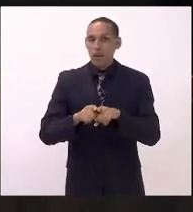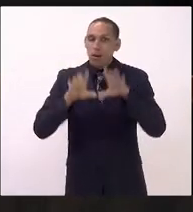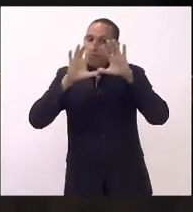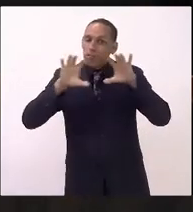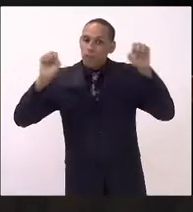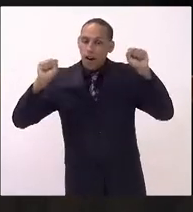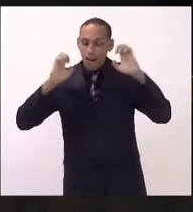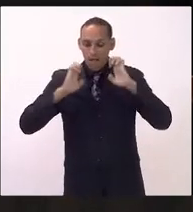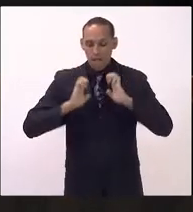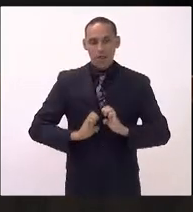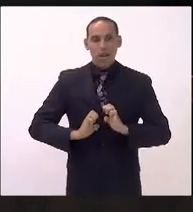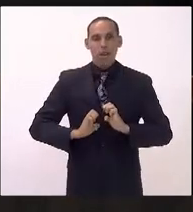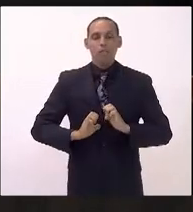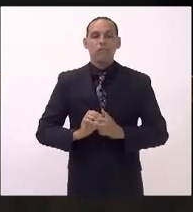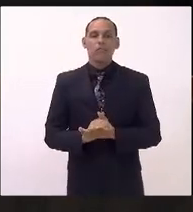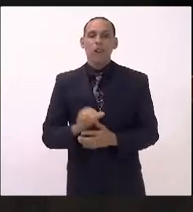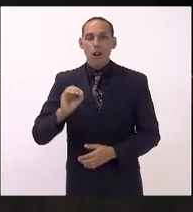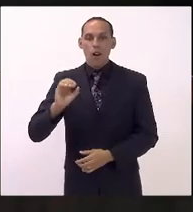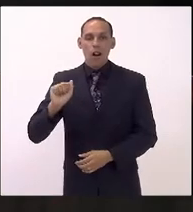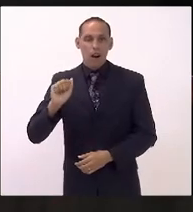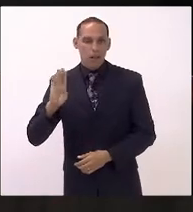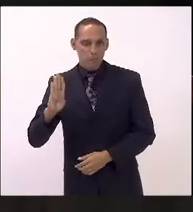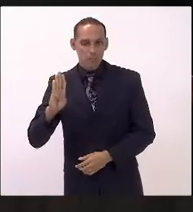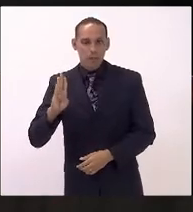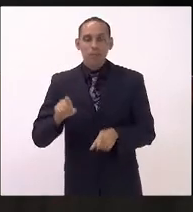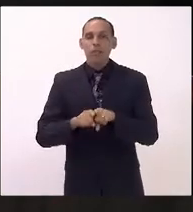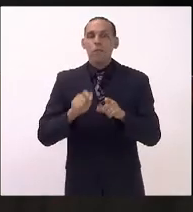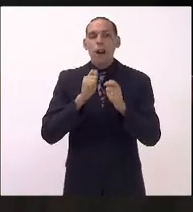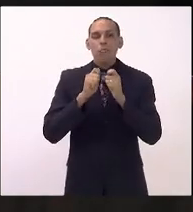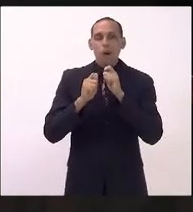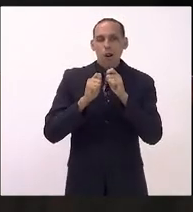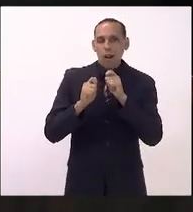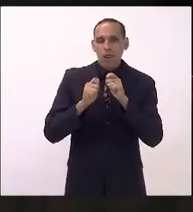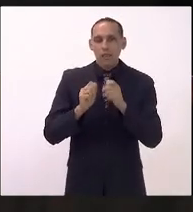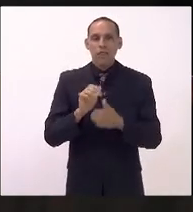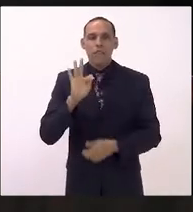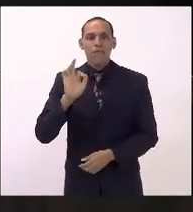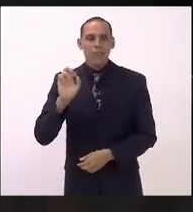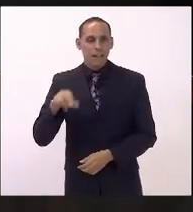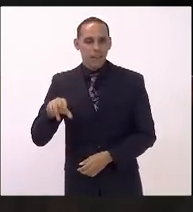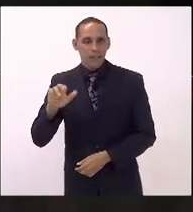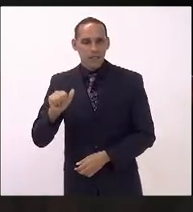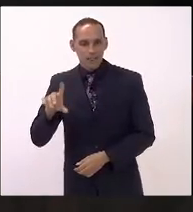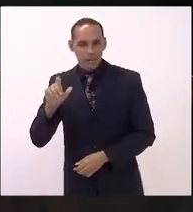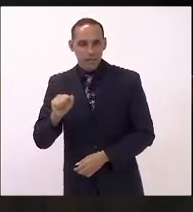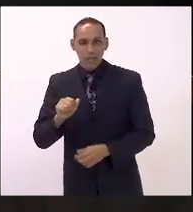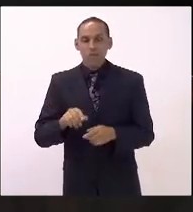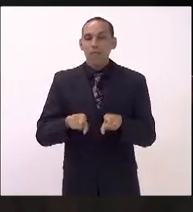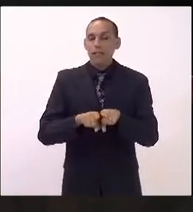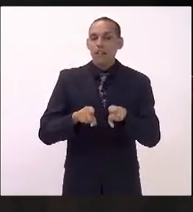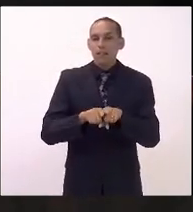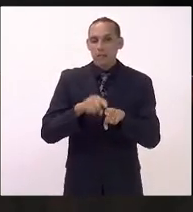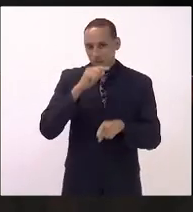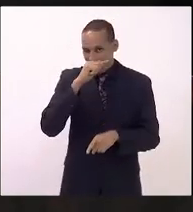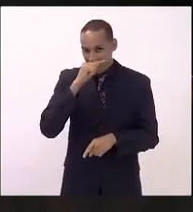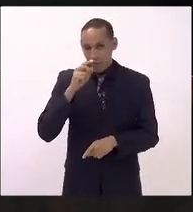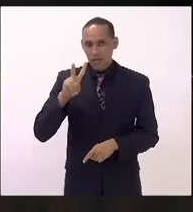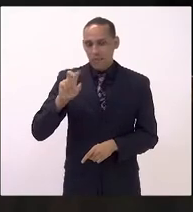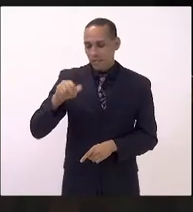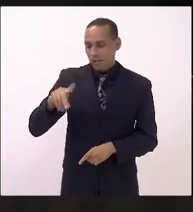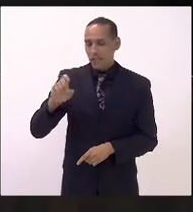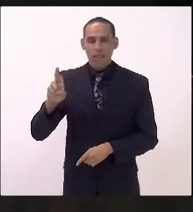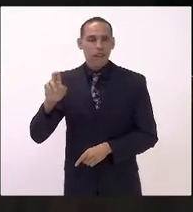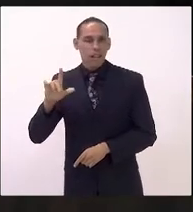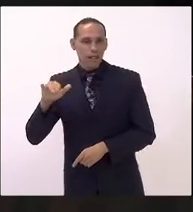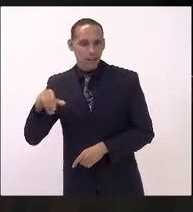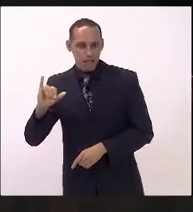da OAB, de Fernando Anibolete, jornalista, de Vanderlei Luzia Pereira, representante do